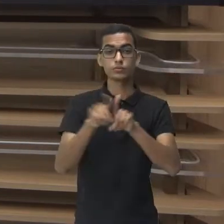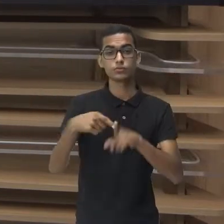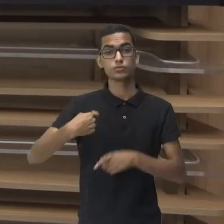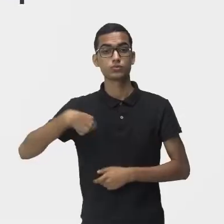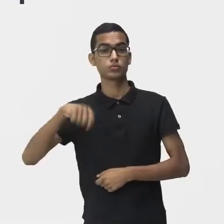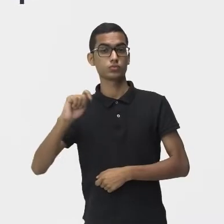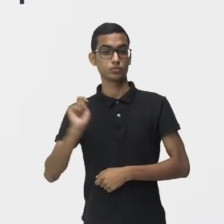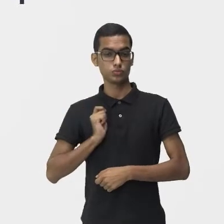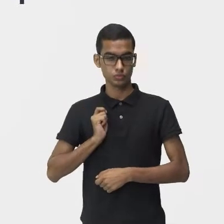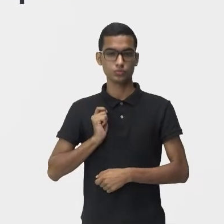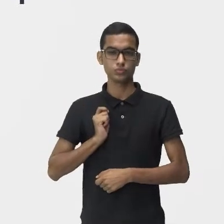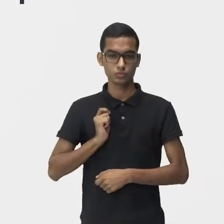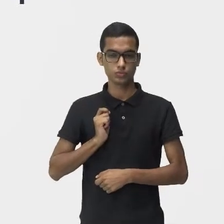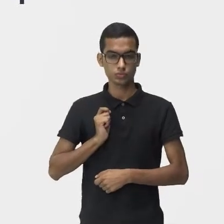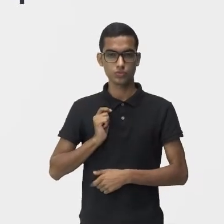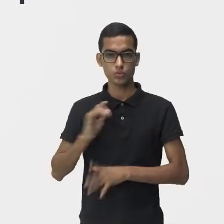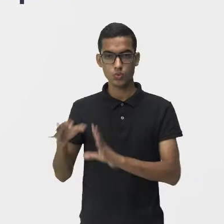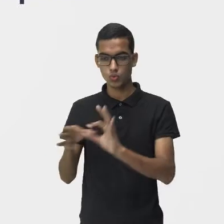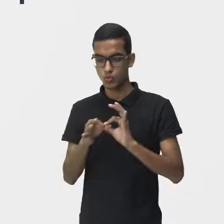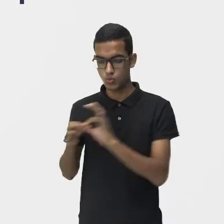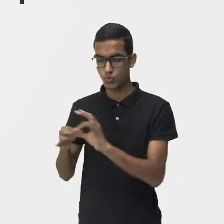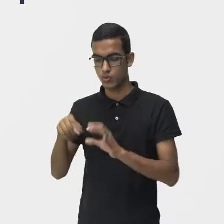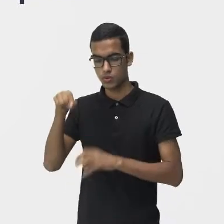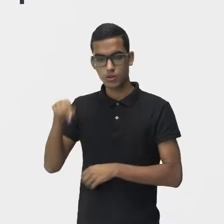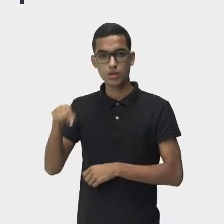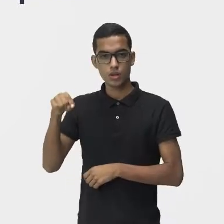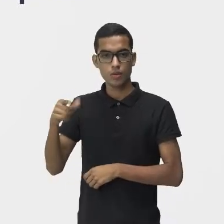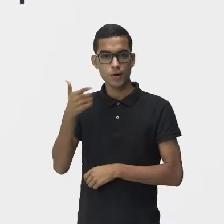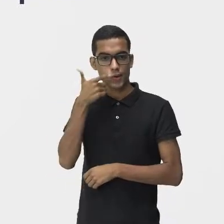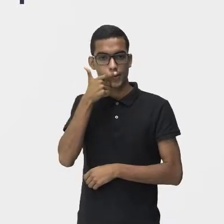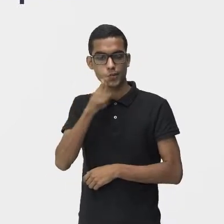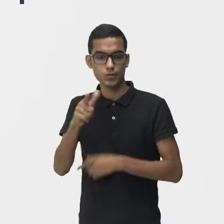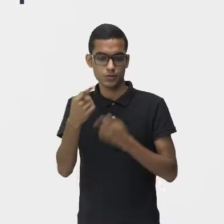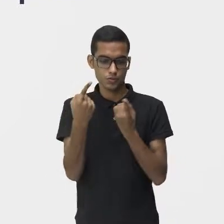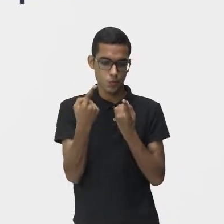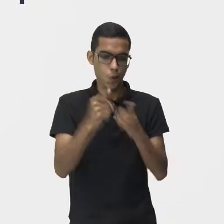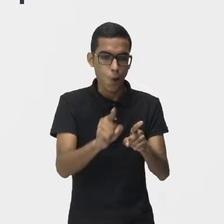unindo aí à Áustria e à Prússia na luta contra essa